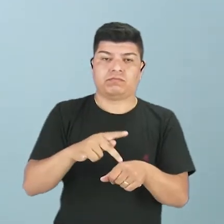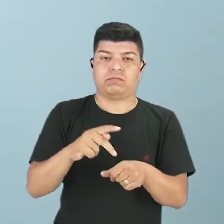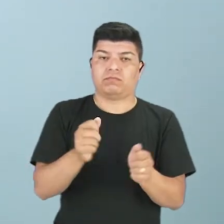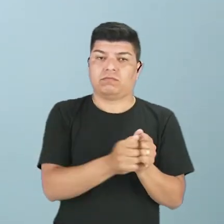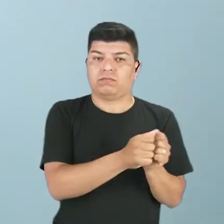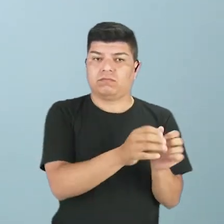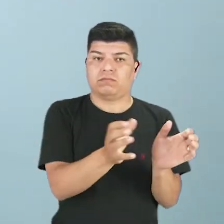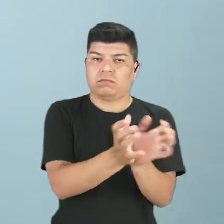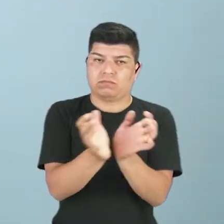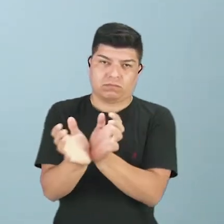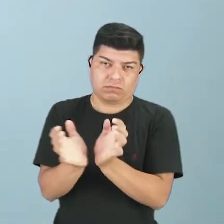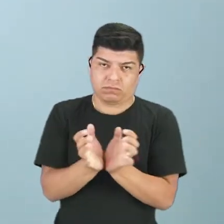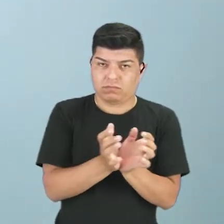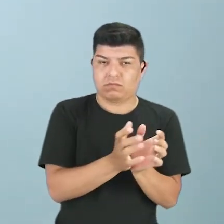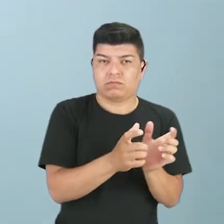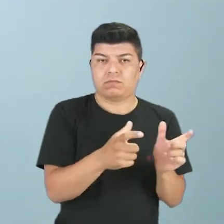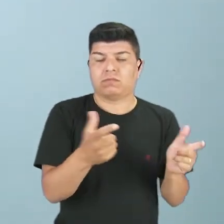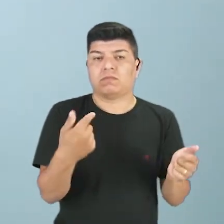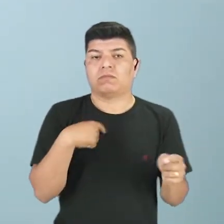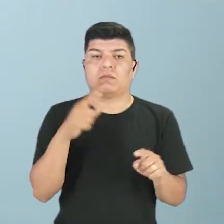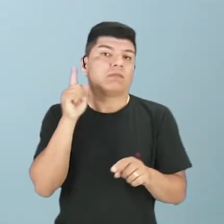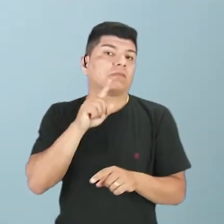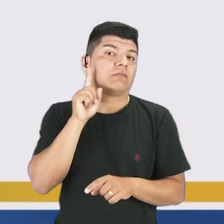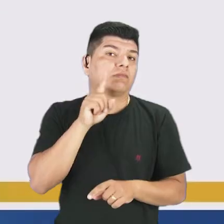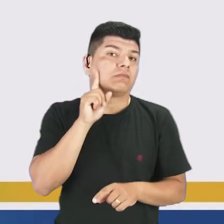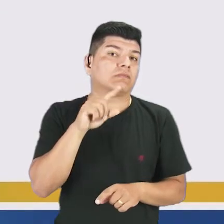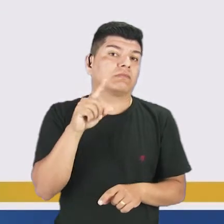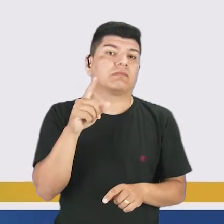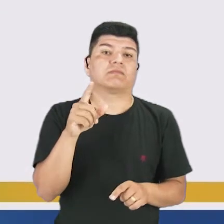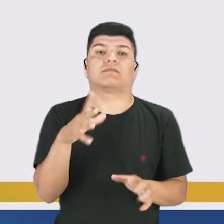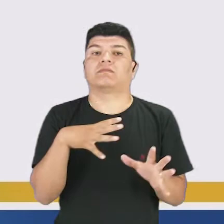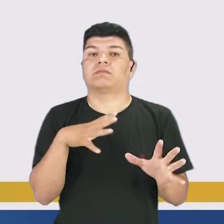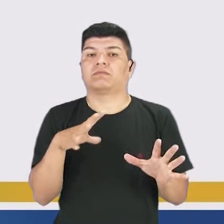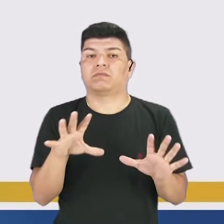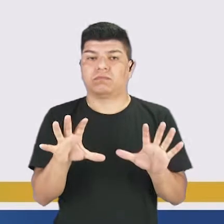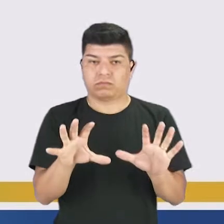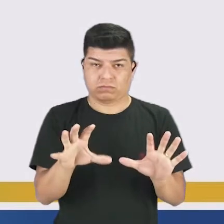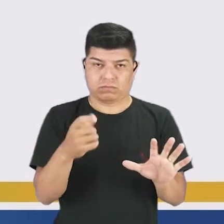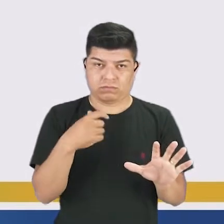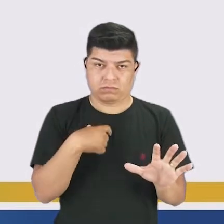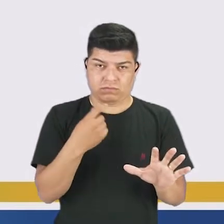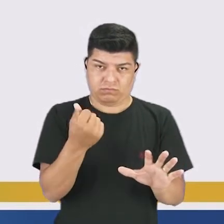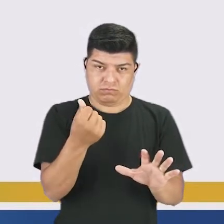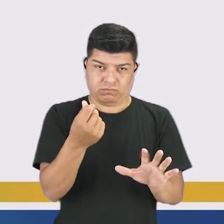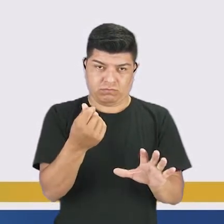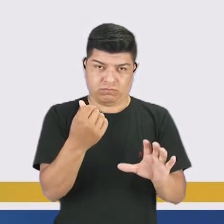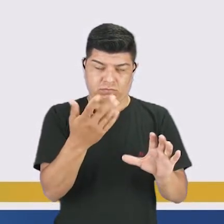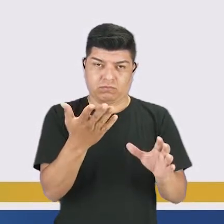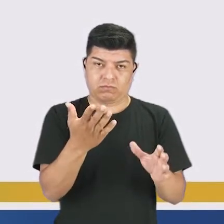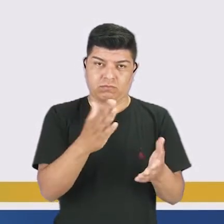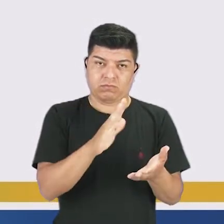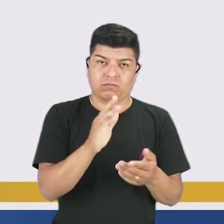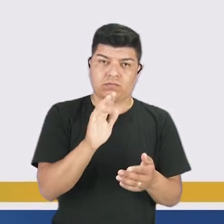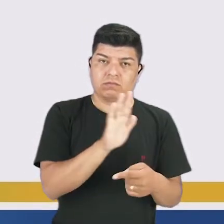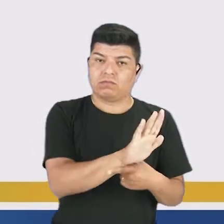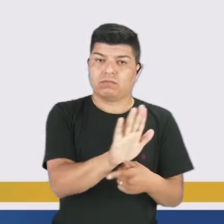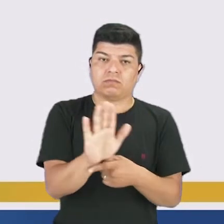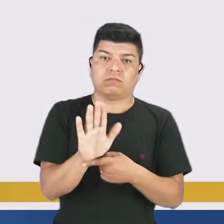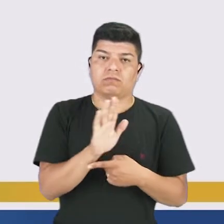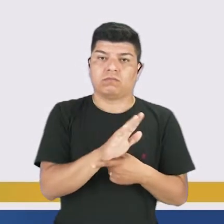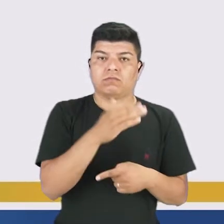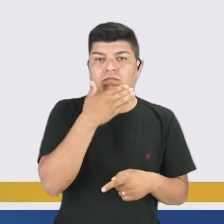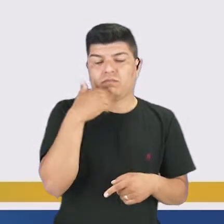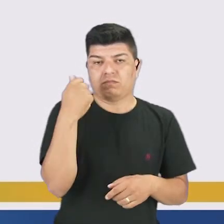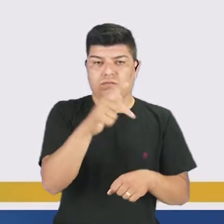parte de cada bloco. Mas os Estados Unidos, por sua vez, destinou créditos financeiros para a reestruturação